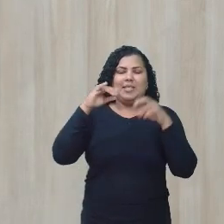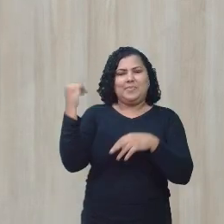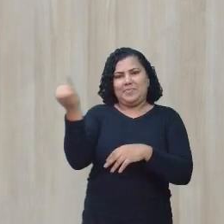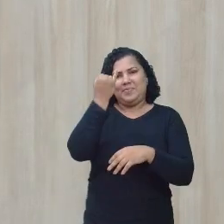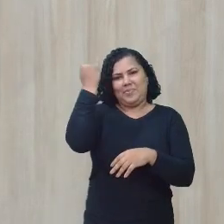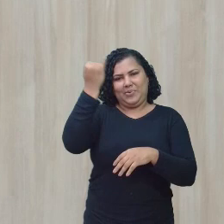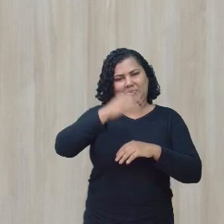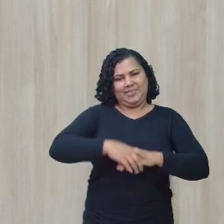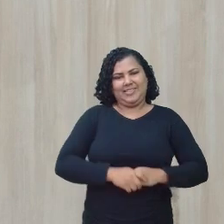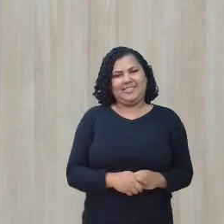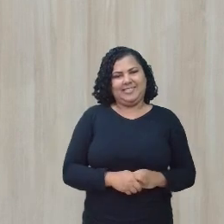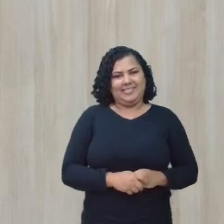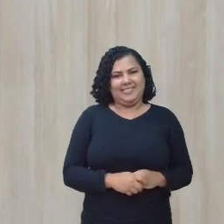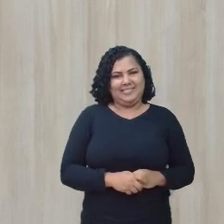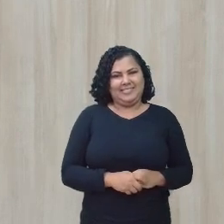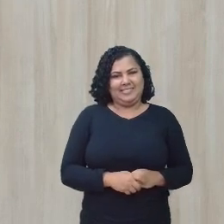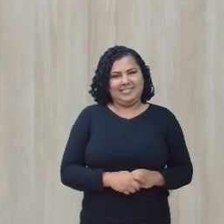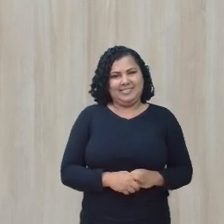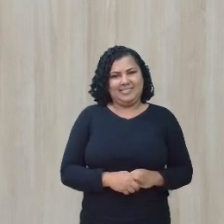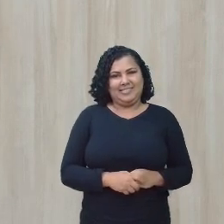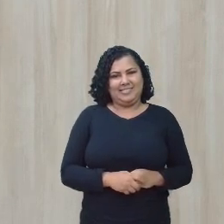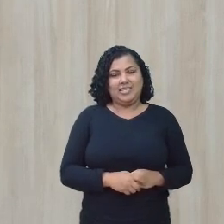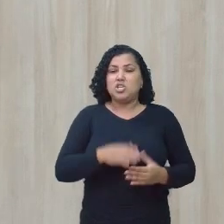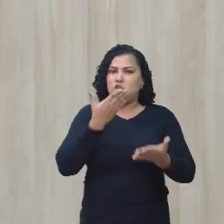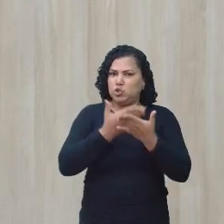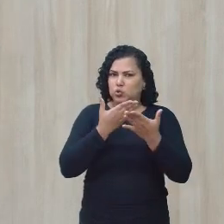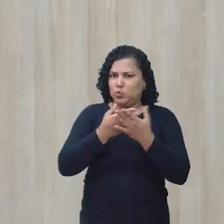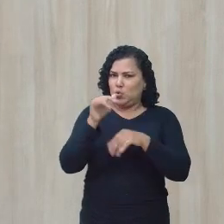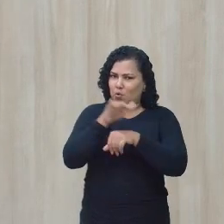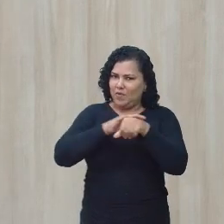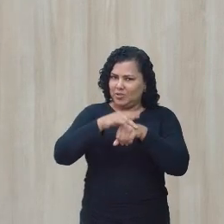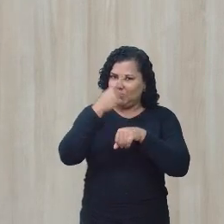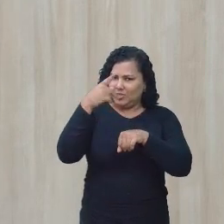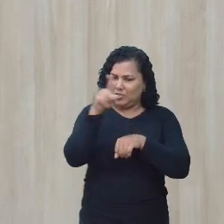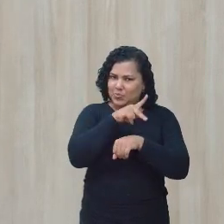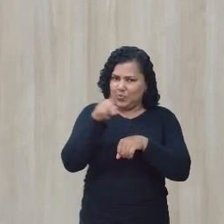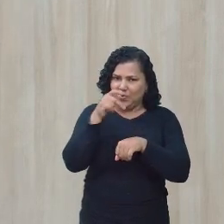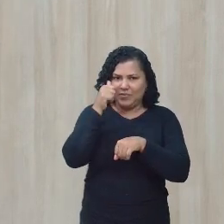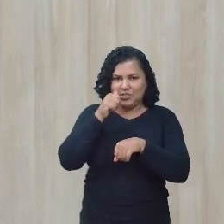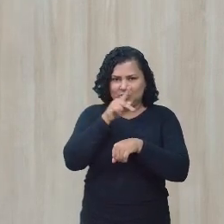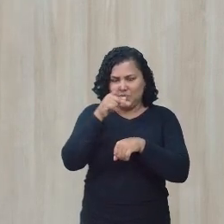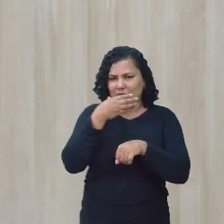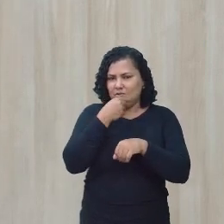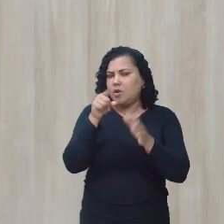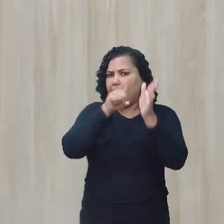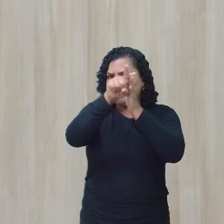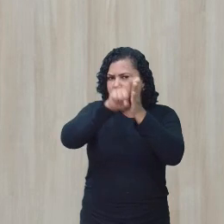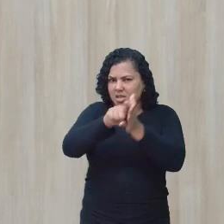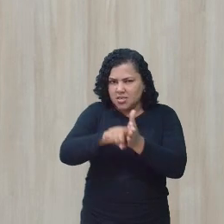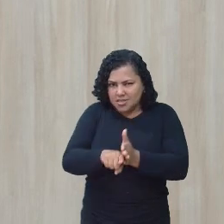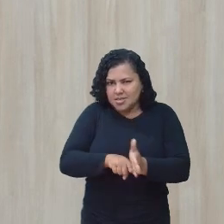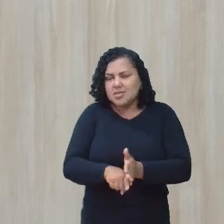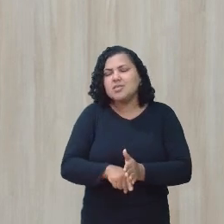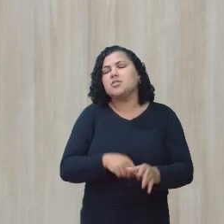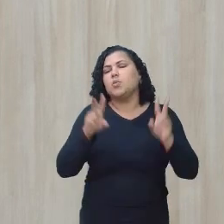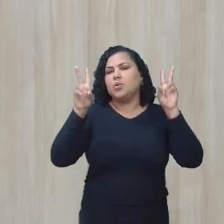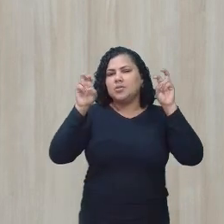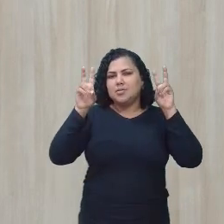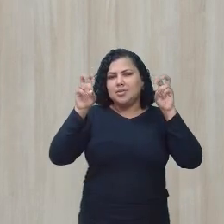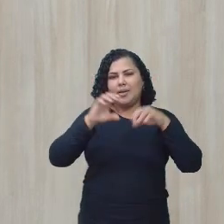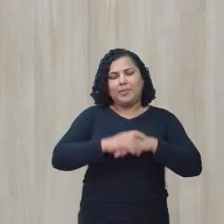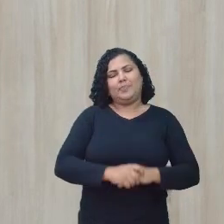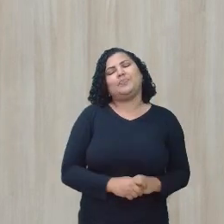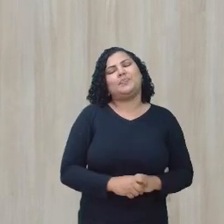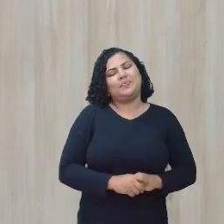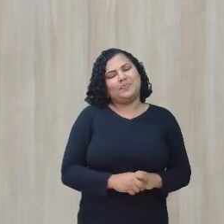certo? E estudem, conversem com seus professores e professoras, né? Pesquisem mais sobre o assunto, né? E